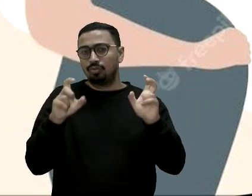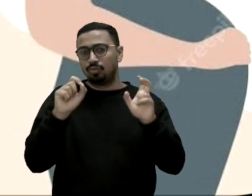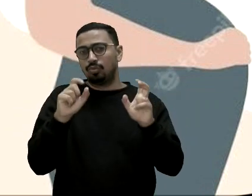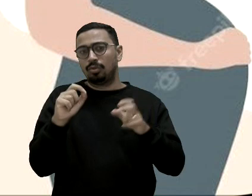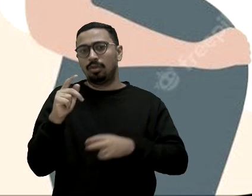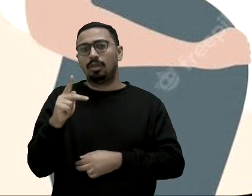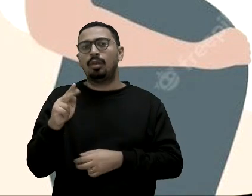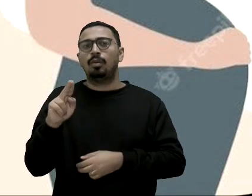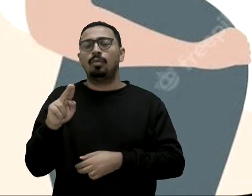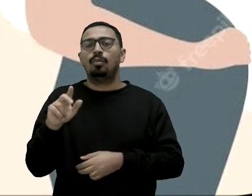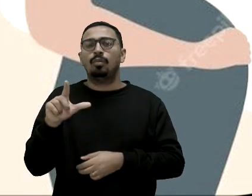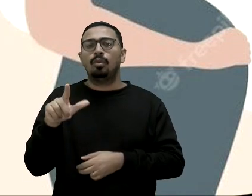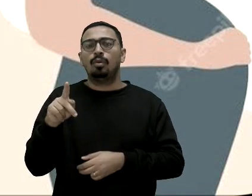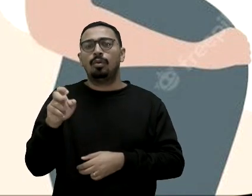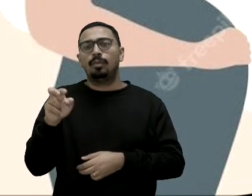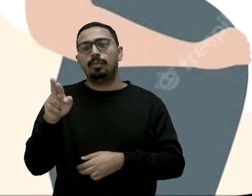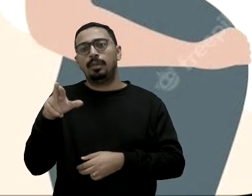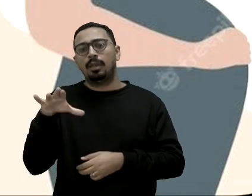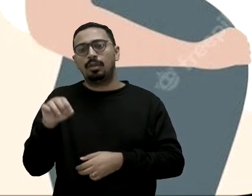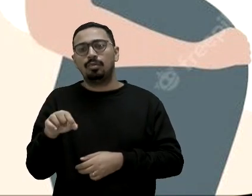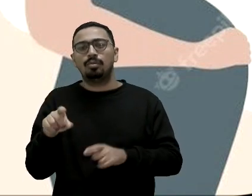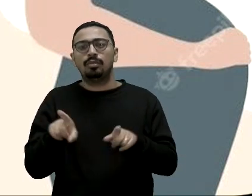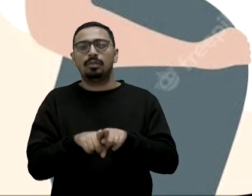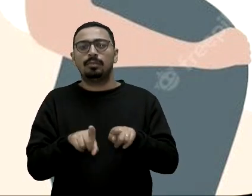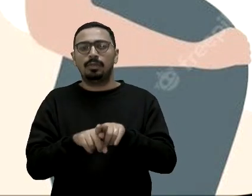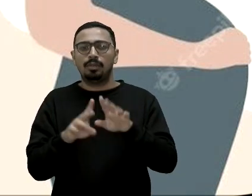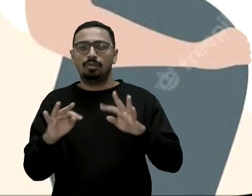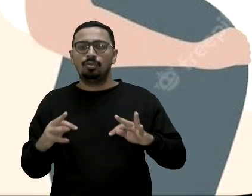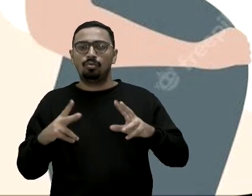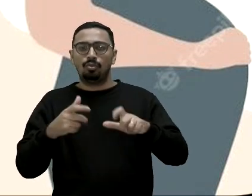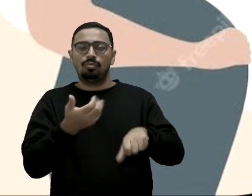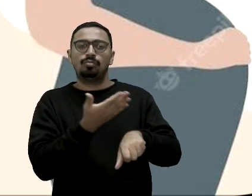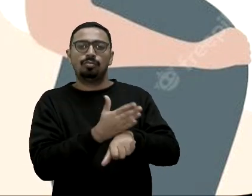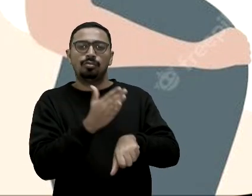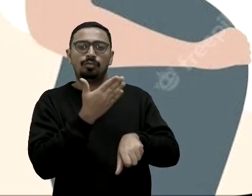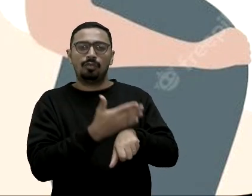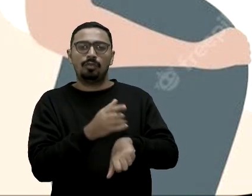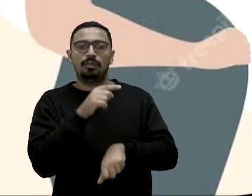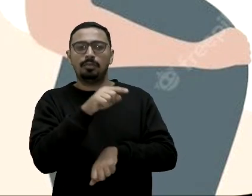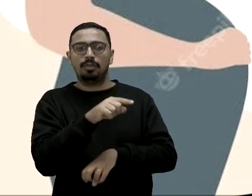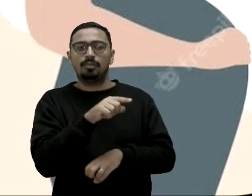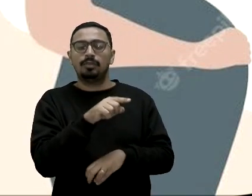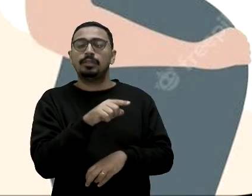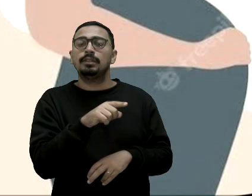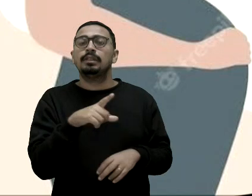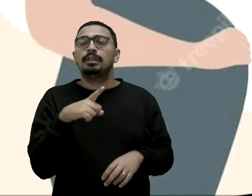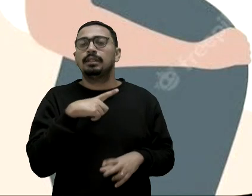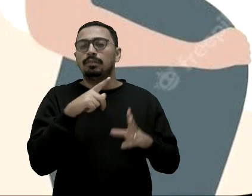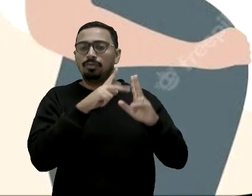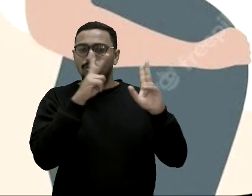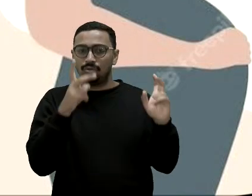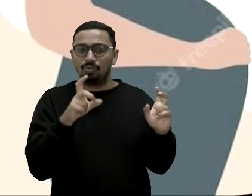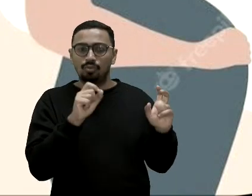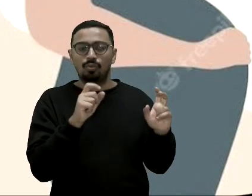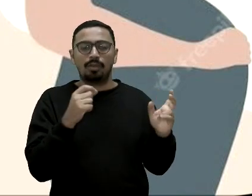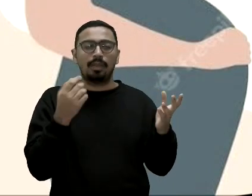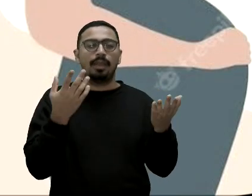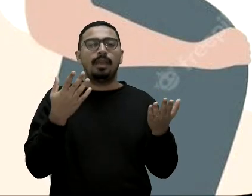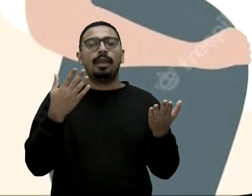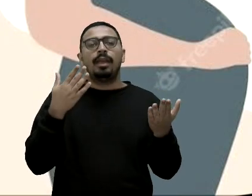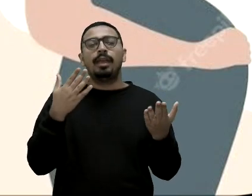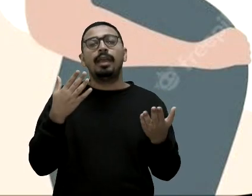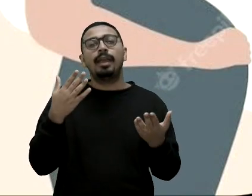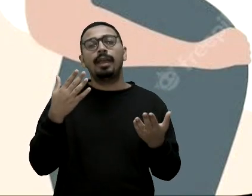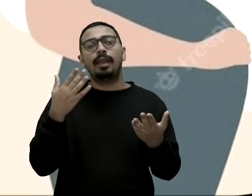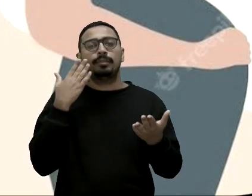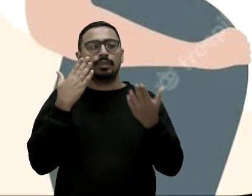puerpério. Então, todos os enfermeiros passaram por esse treinamento, onde foi abordado também a parte psicológica e mental